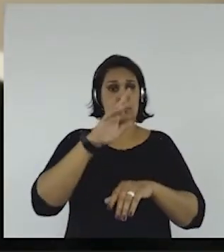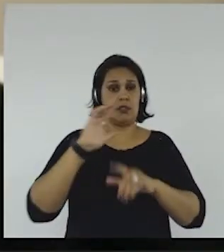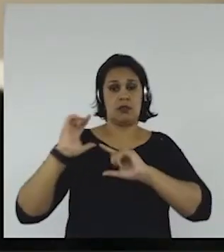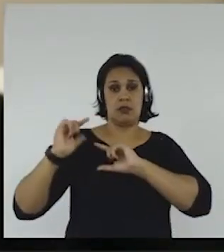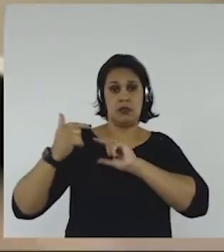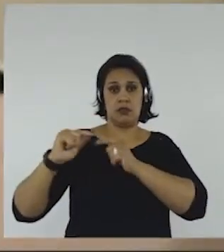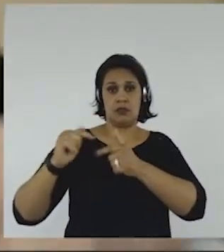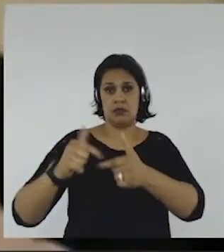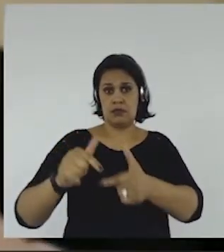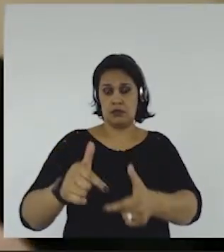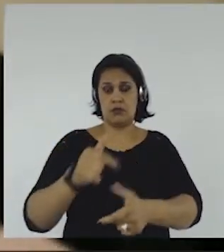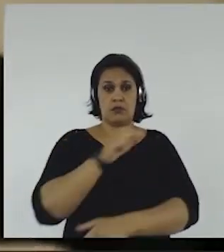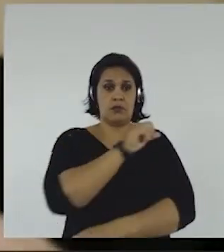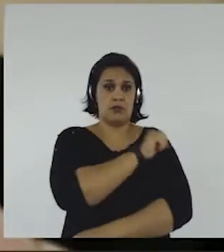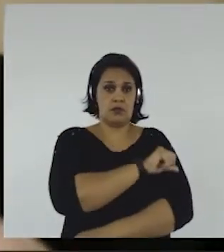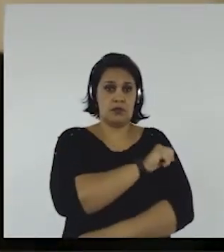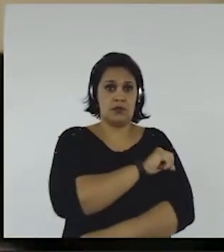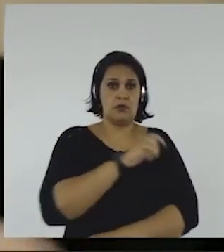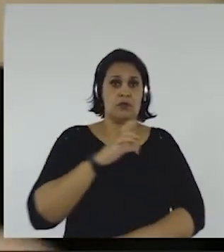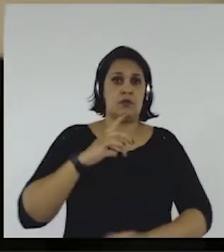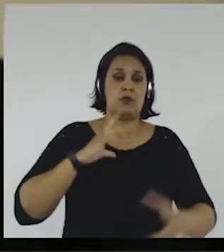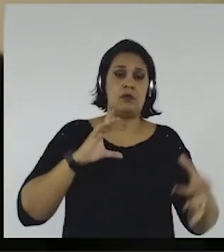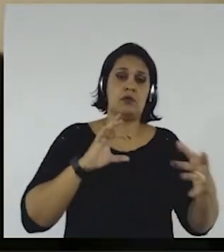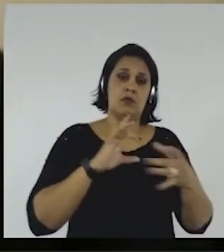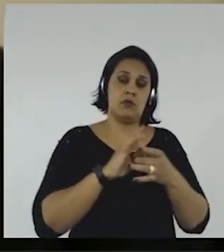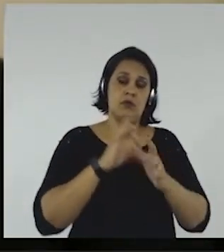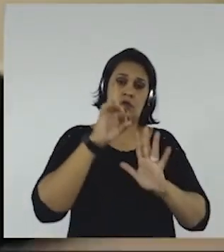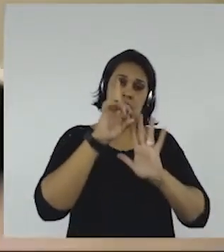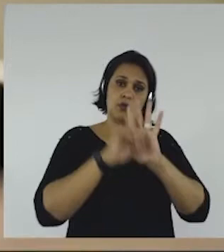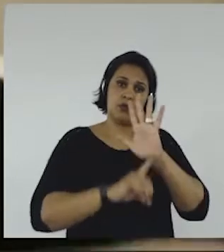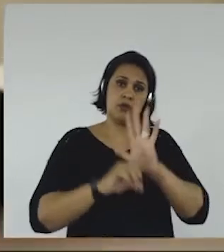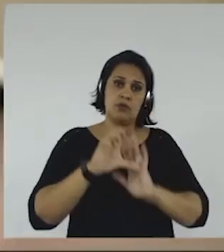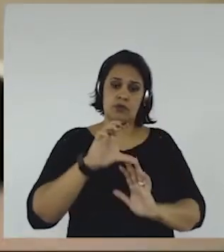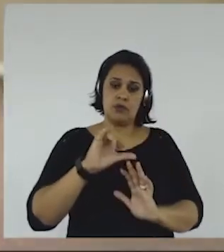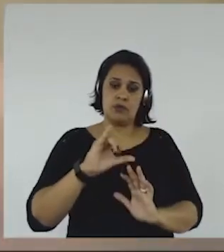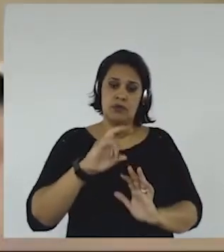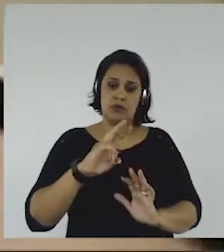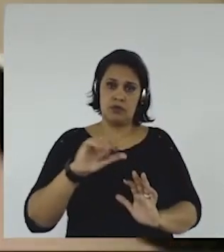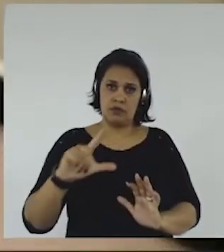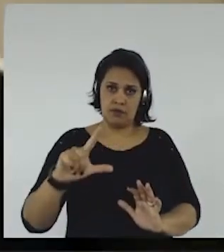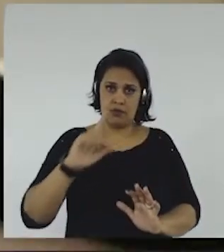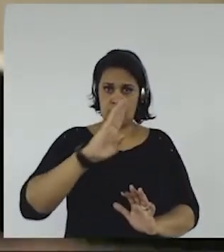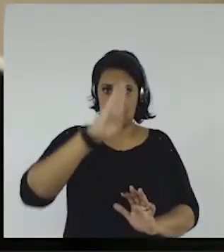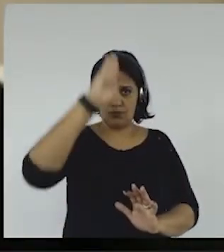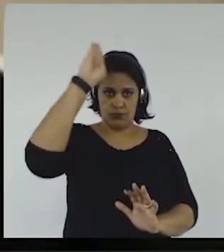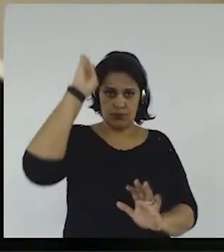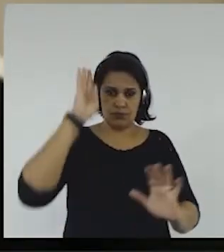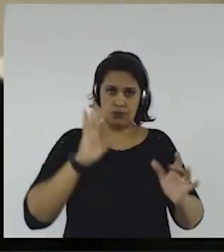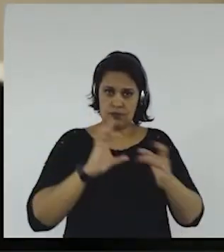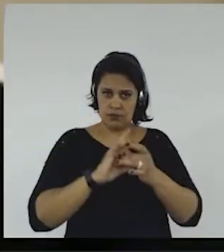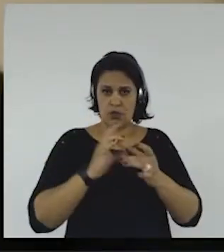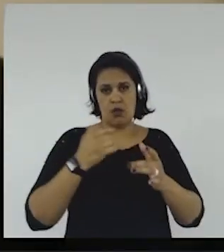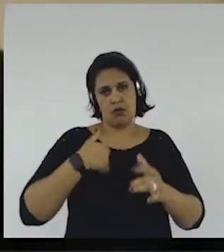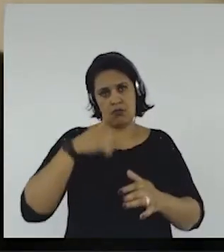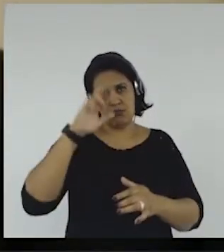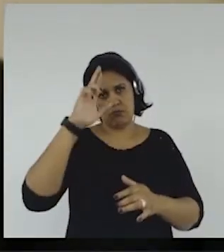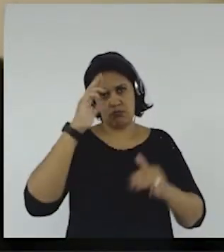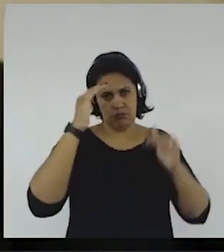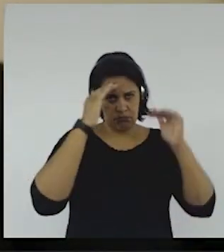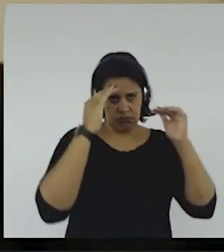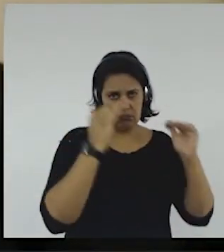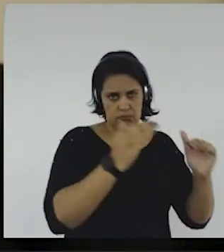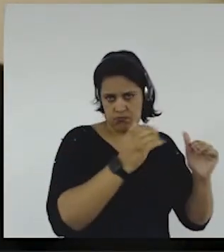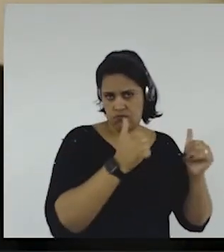Janeiro, que associava o direito civil ao direito romano, que é aquela que, aliás, eu sigo, e que não